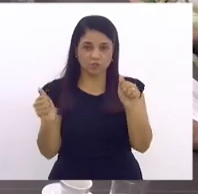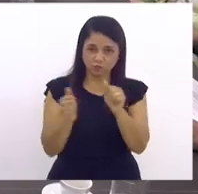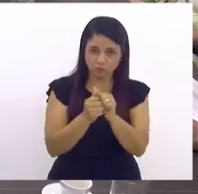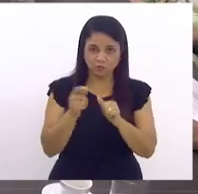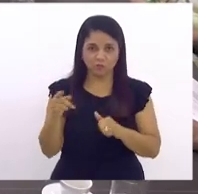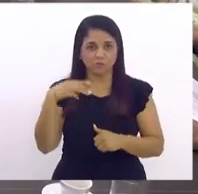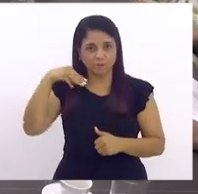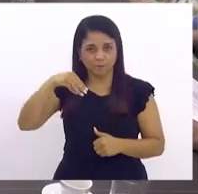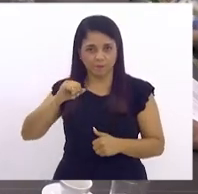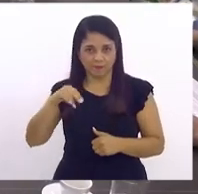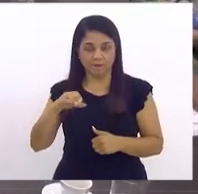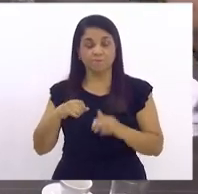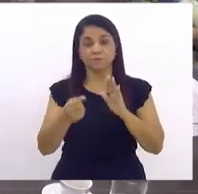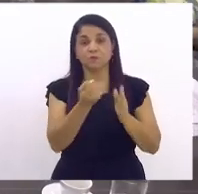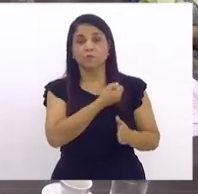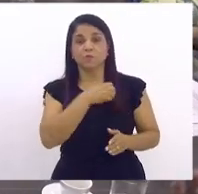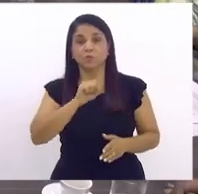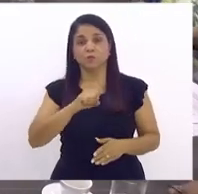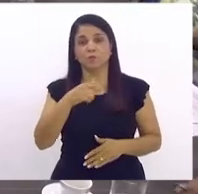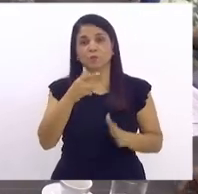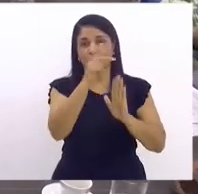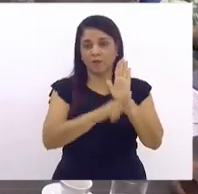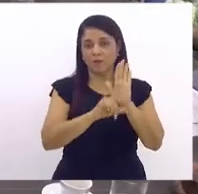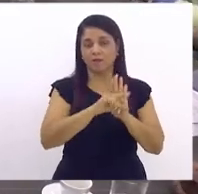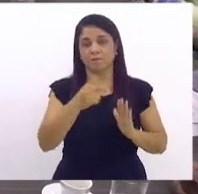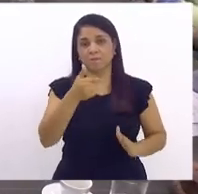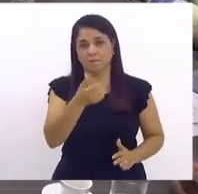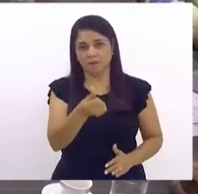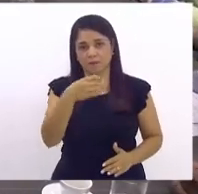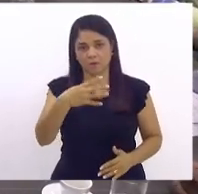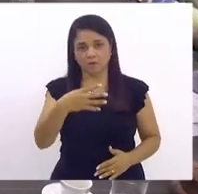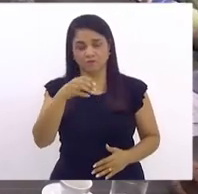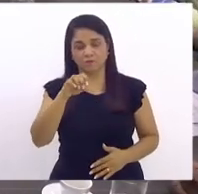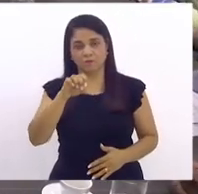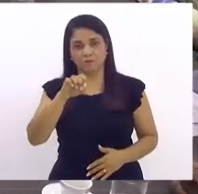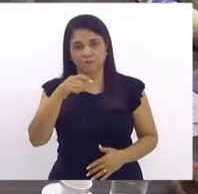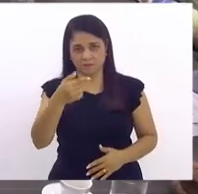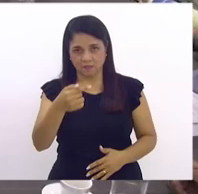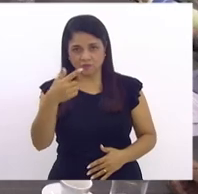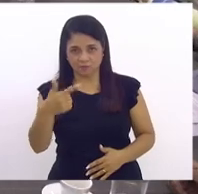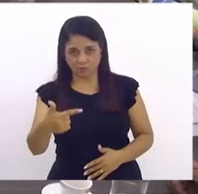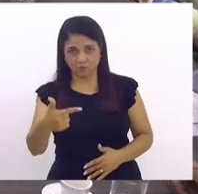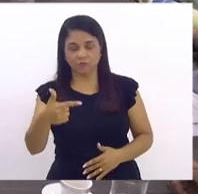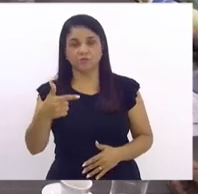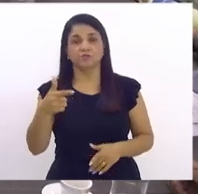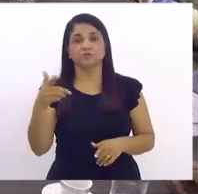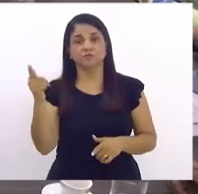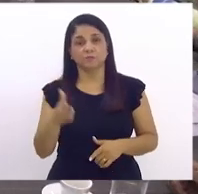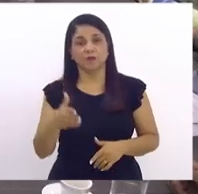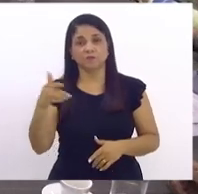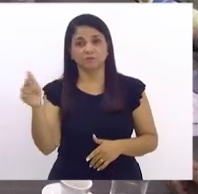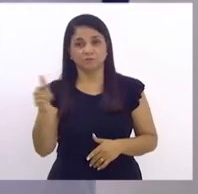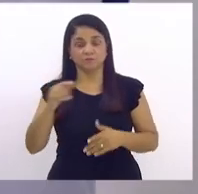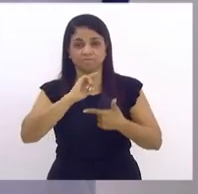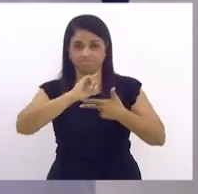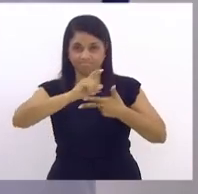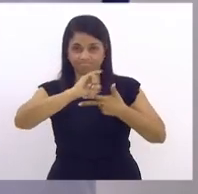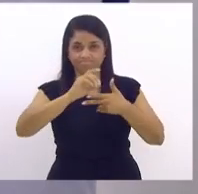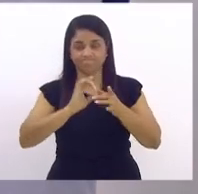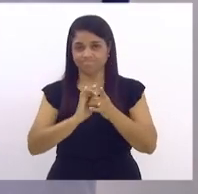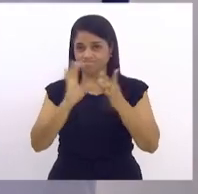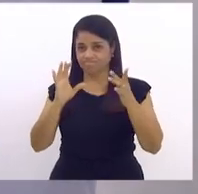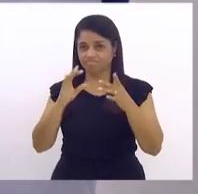Item 8 da pauta. Projeto de lei 6472/2022, de autoria do deputado Dr. Deodato, que autoriza o Poder Executivo a